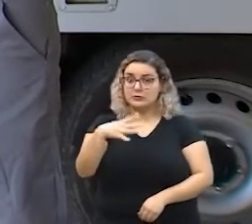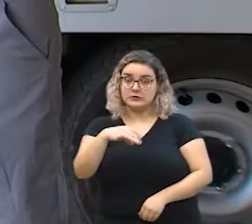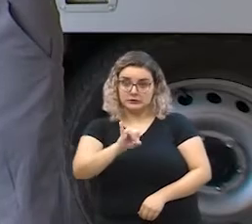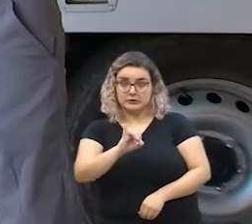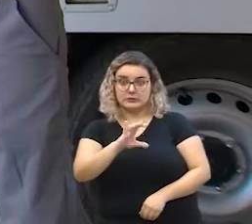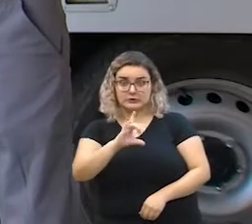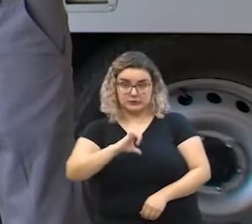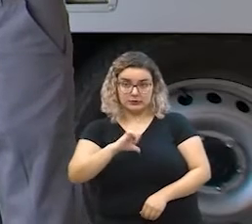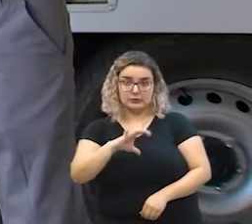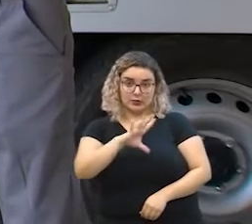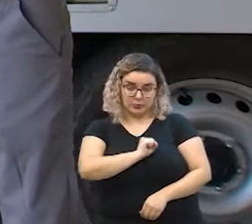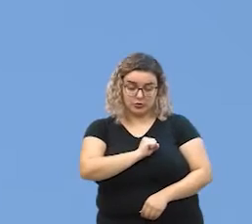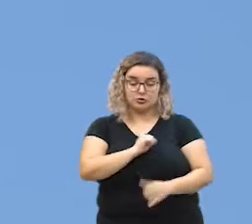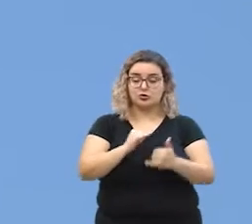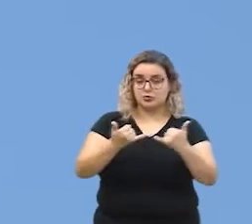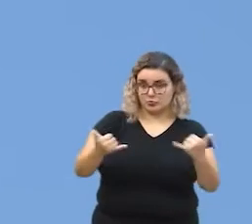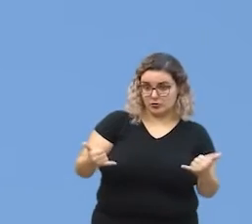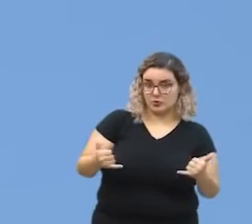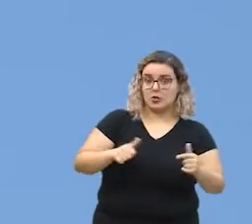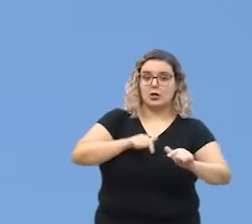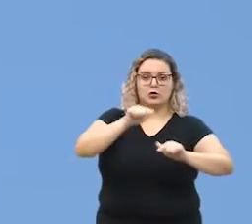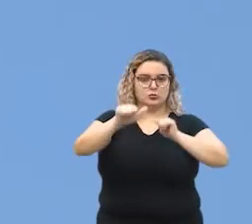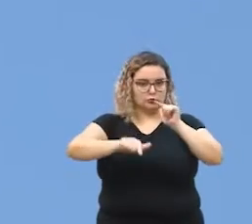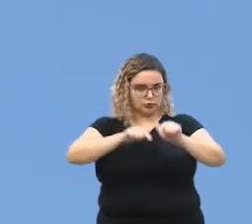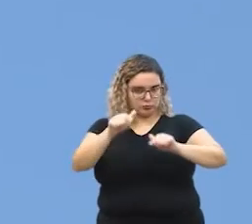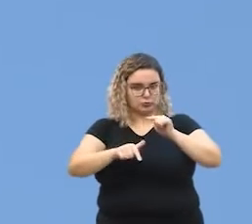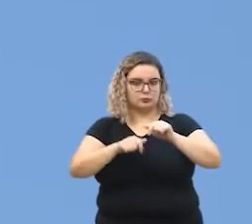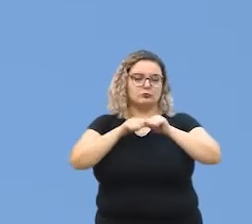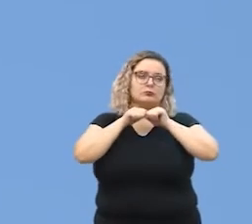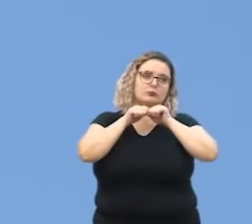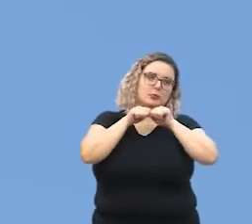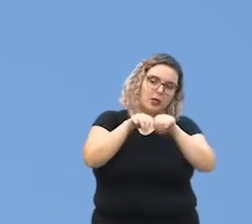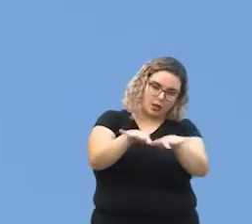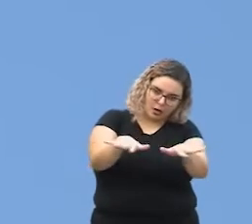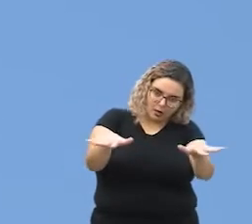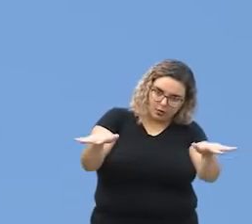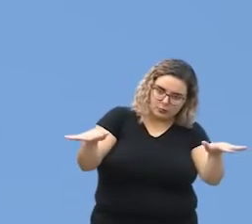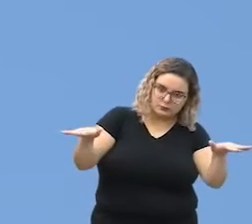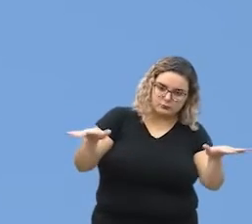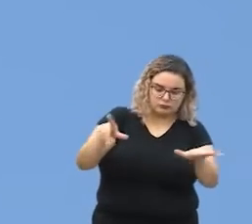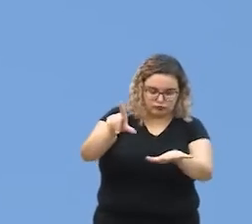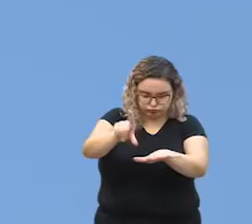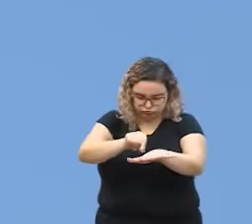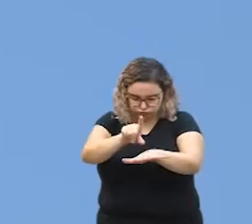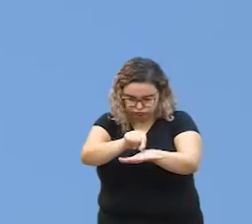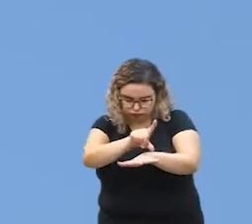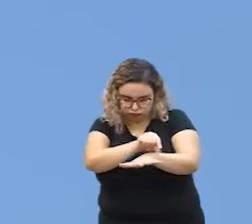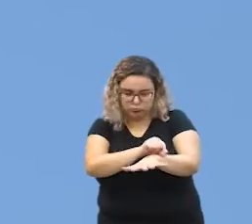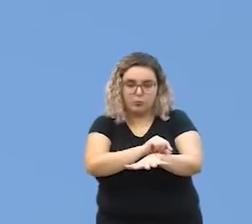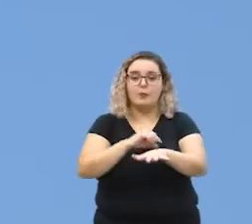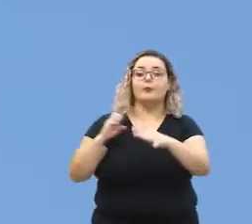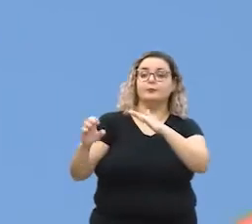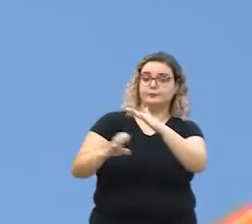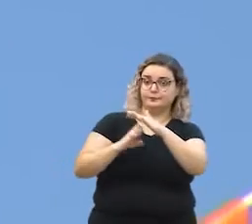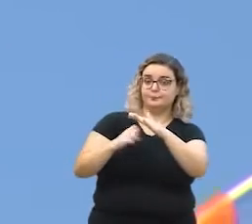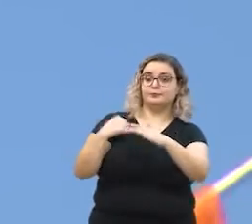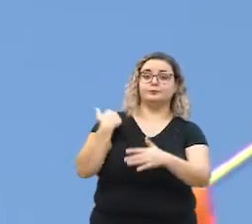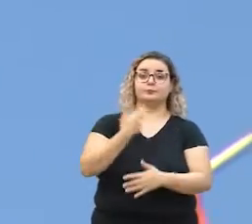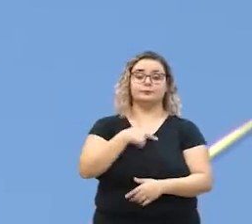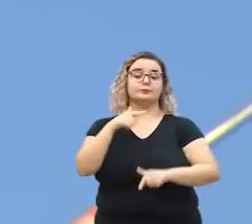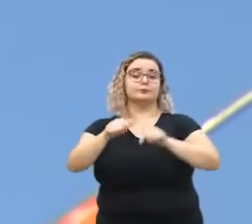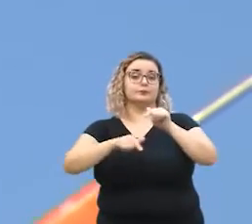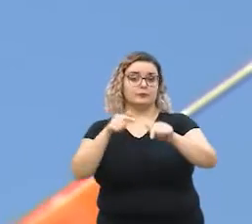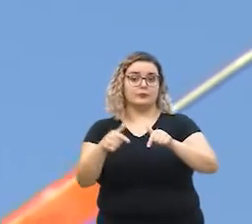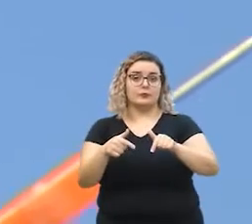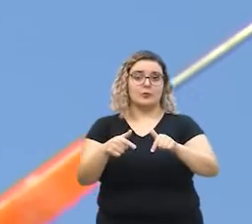pela eletricidade. É um trabalho bem amplo, é uma empresa hoje, dentro da que a gente trabalha, é uma